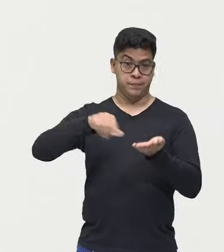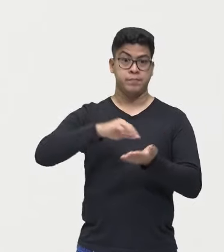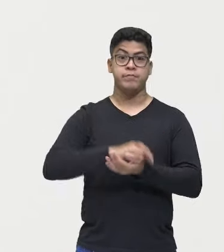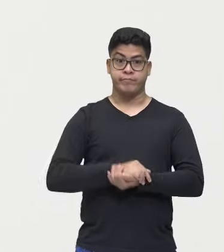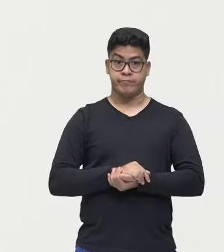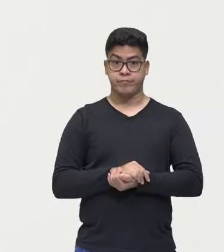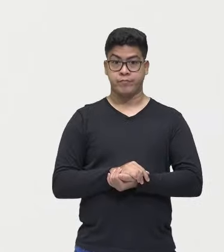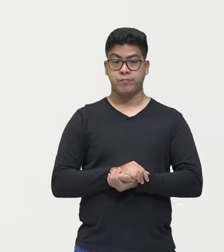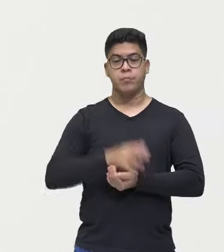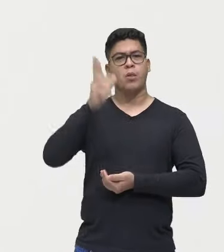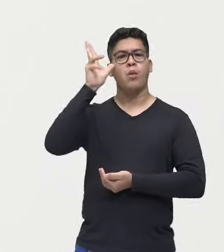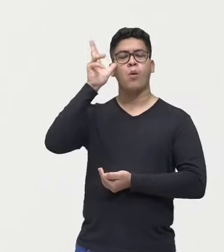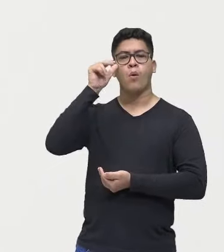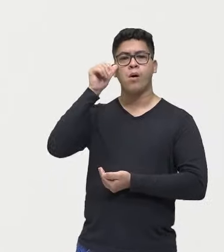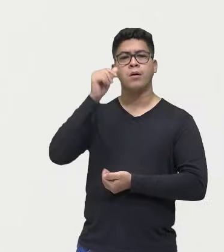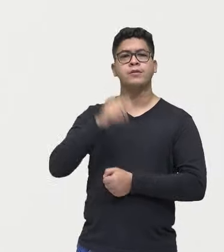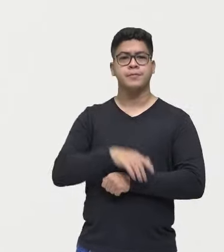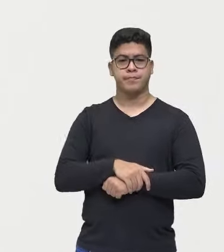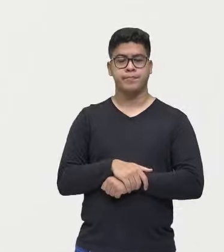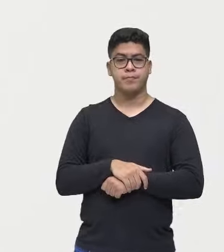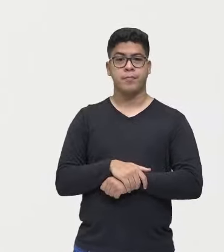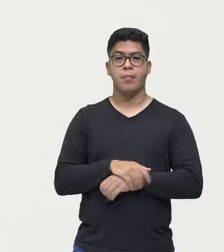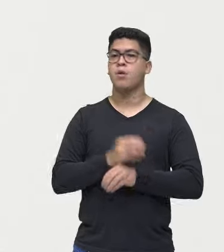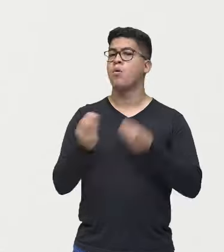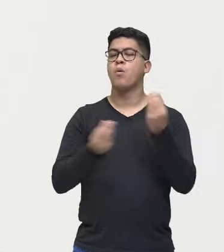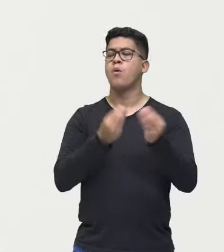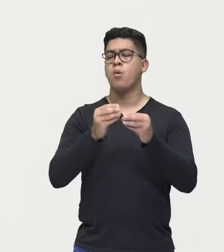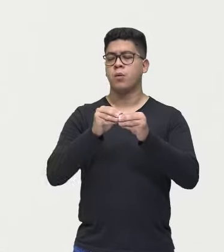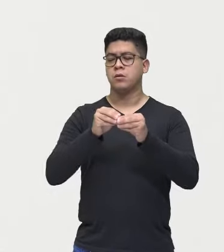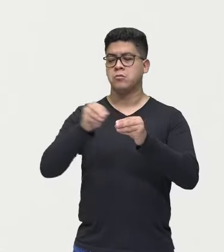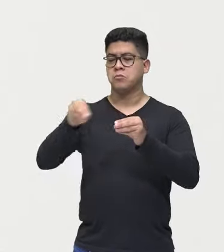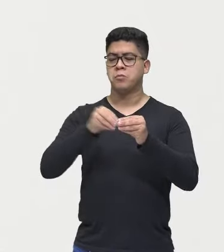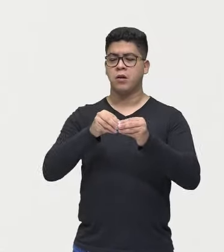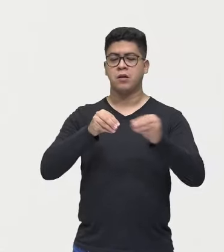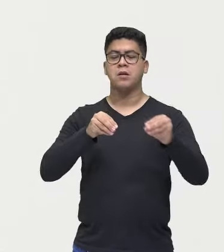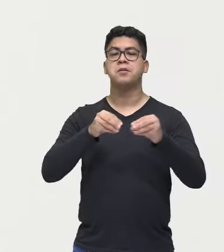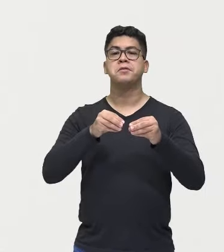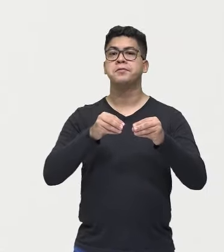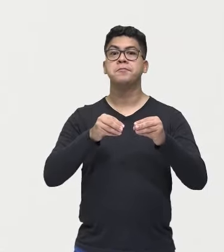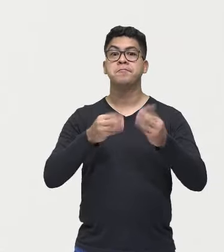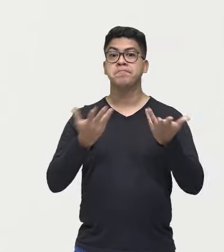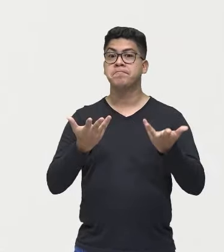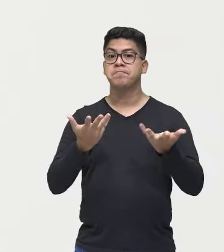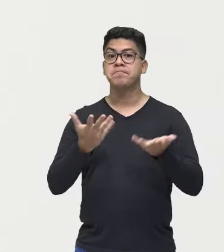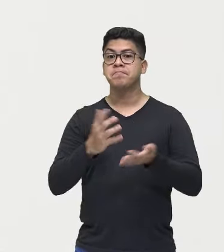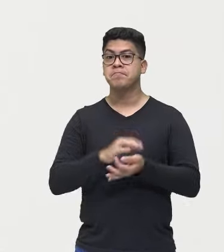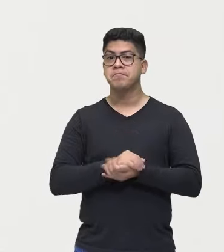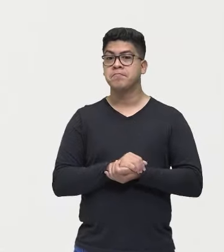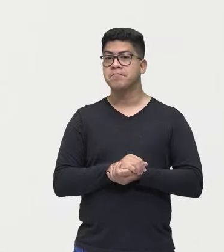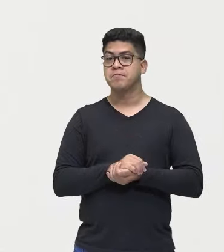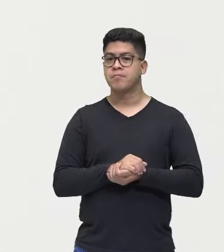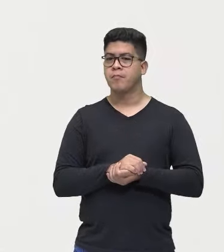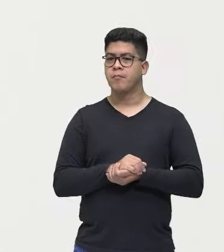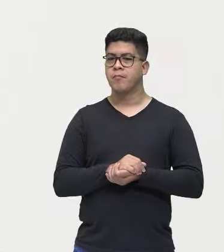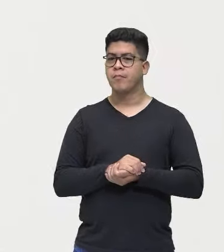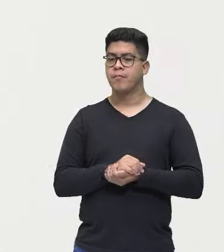tem o formato de, na verdade, um movimento mais diferenciado. Vamos supor que o cavalo é esse pontinho